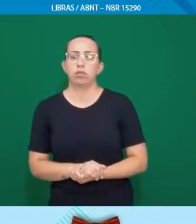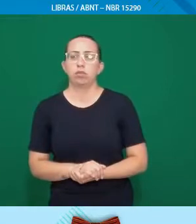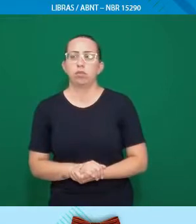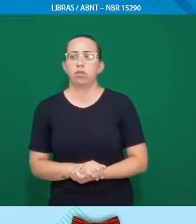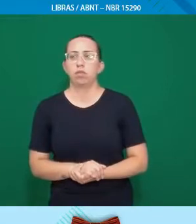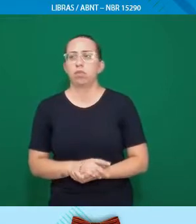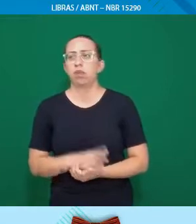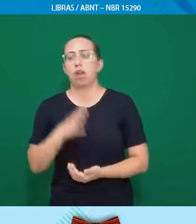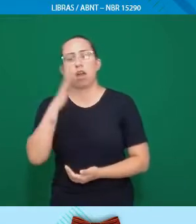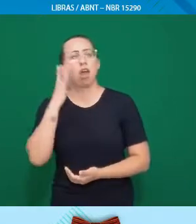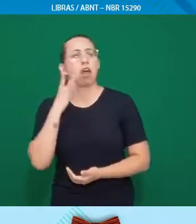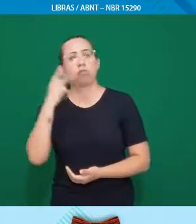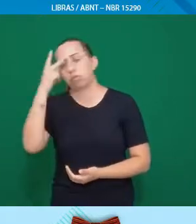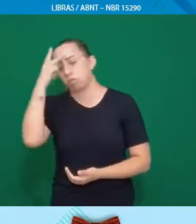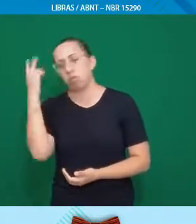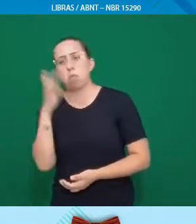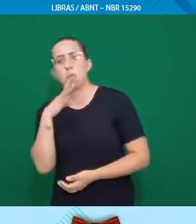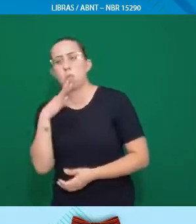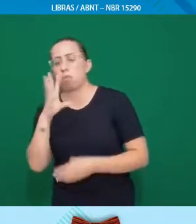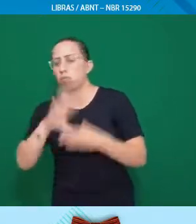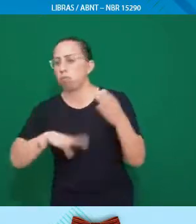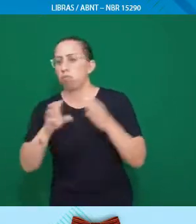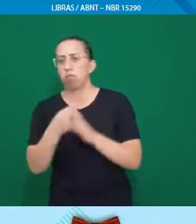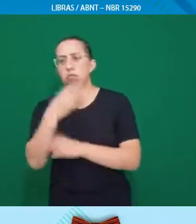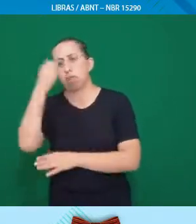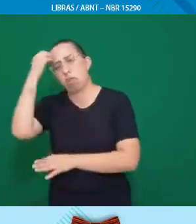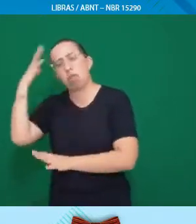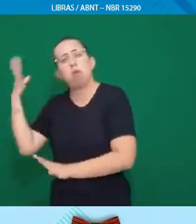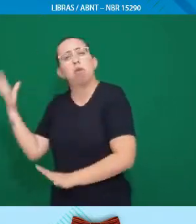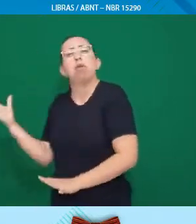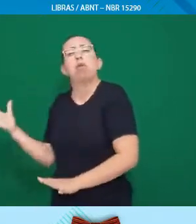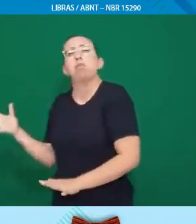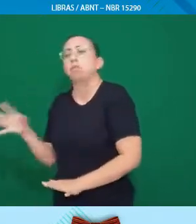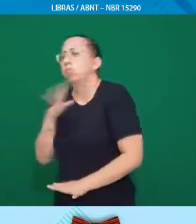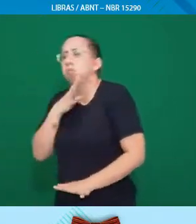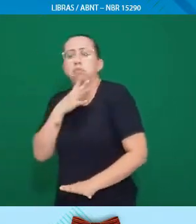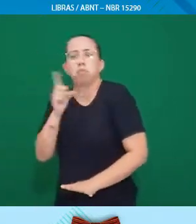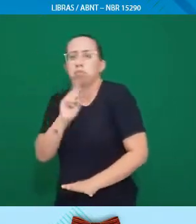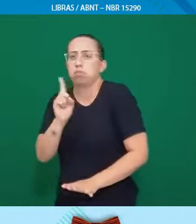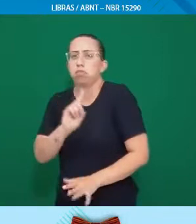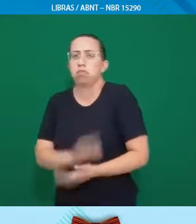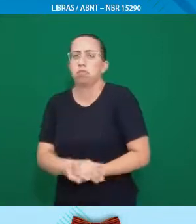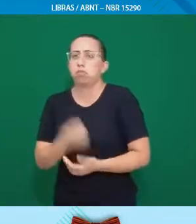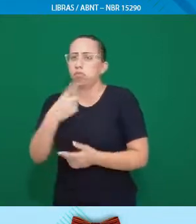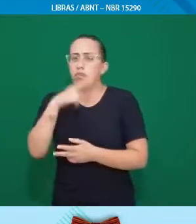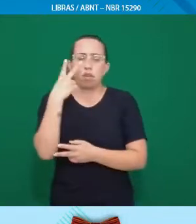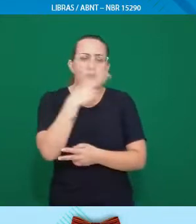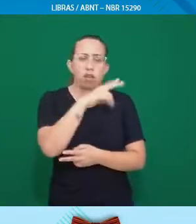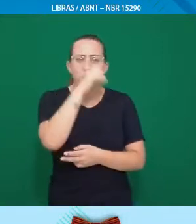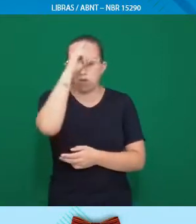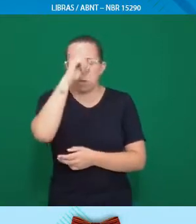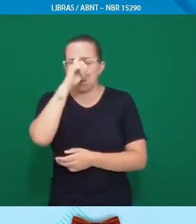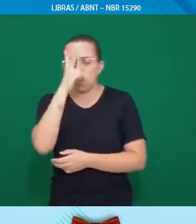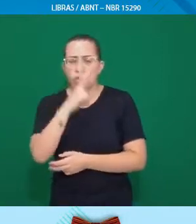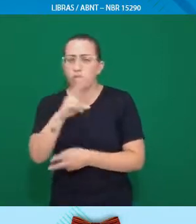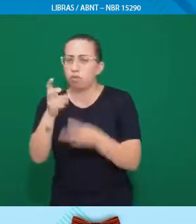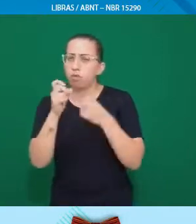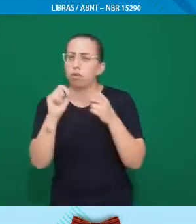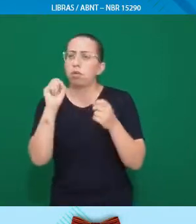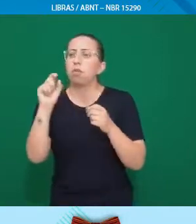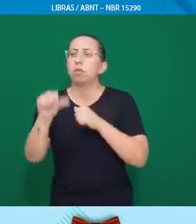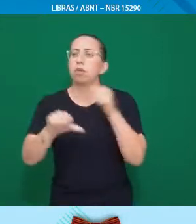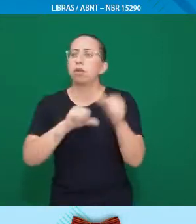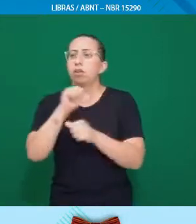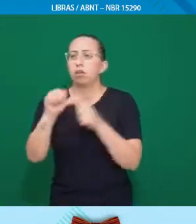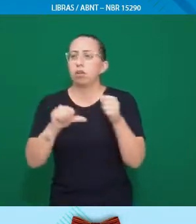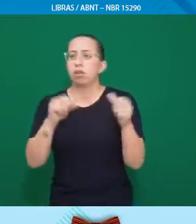completo Então acho que tu não conhece camisola o que nós não conhece para o hospital dente que coisa aqui ó